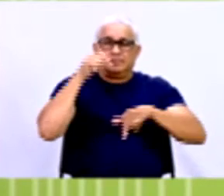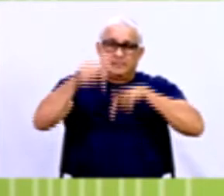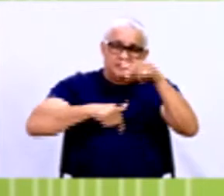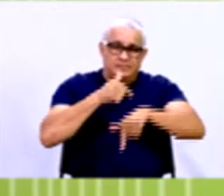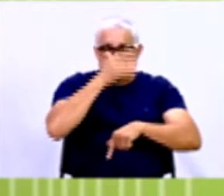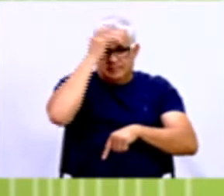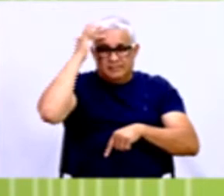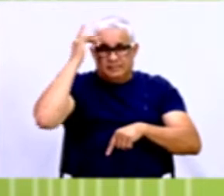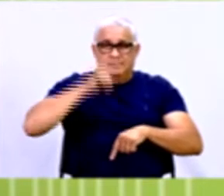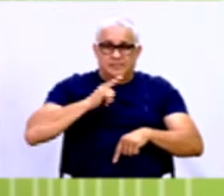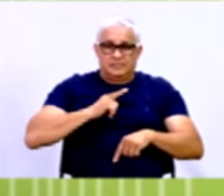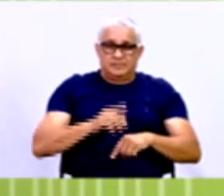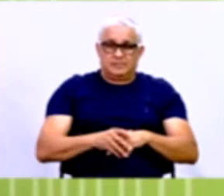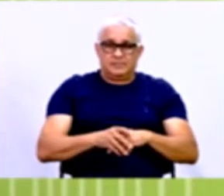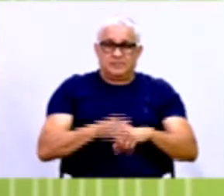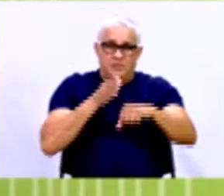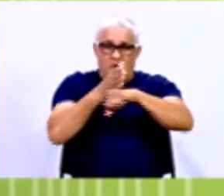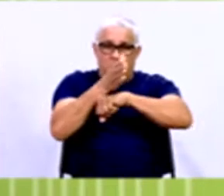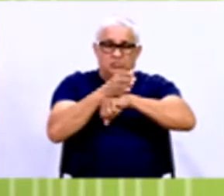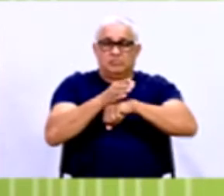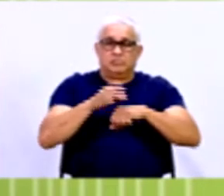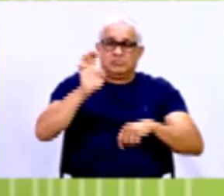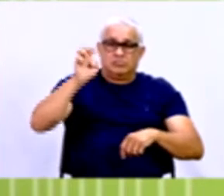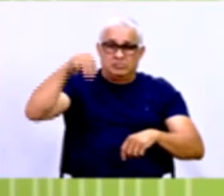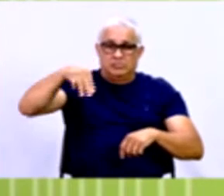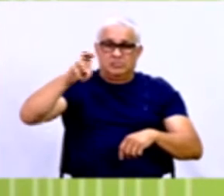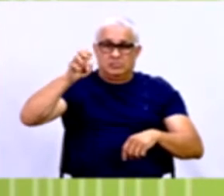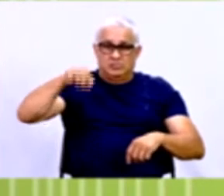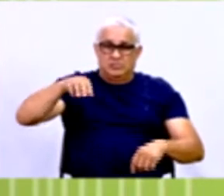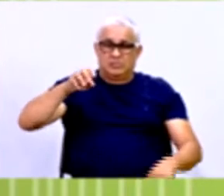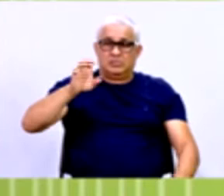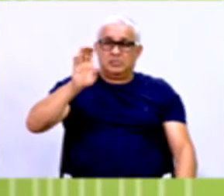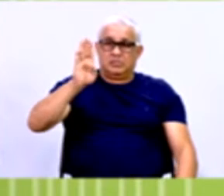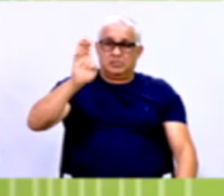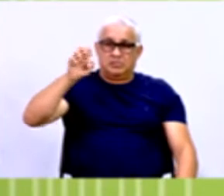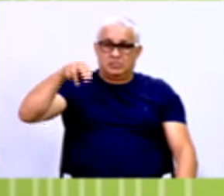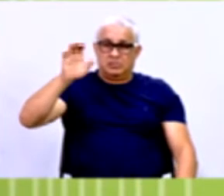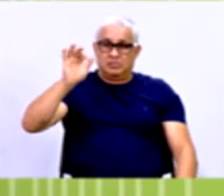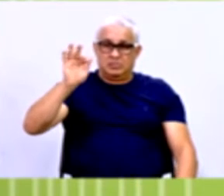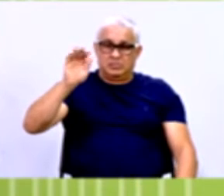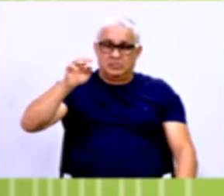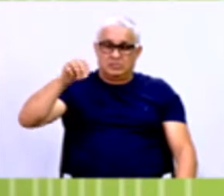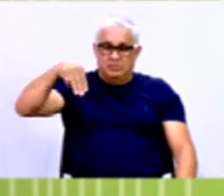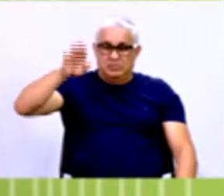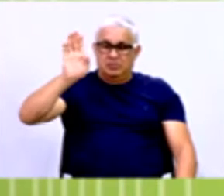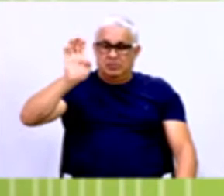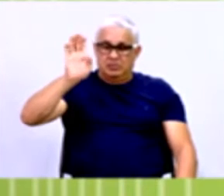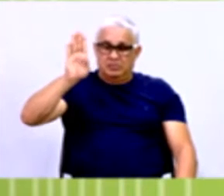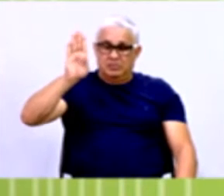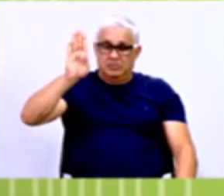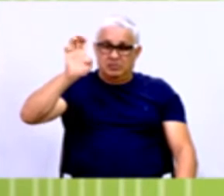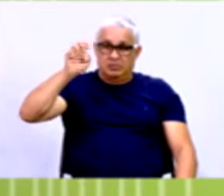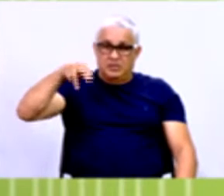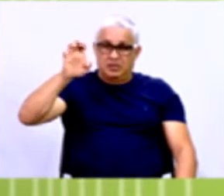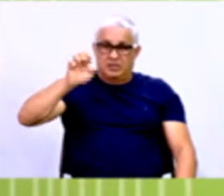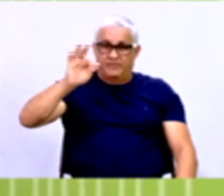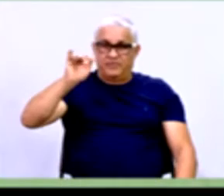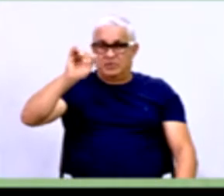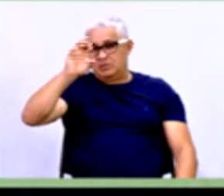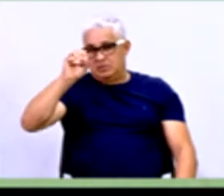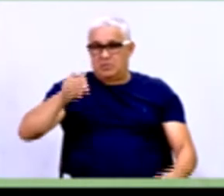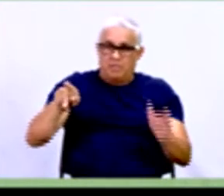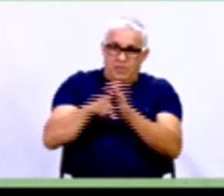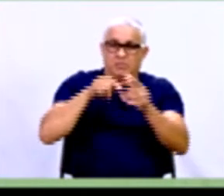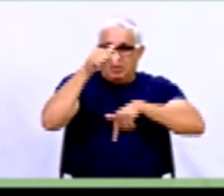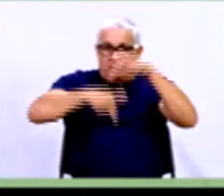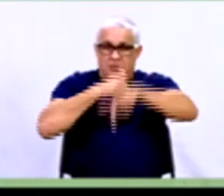tenha acesso aos benefícios previdenciários. A empresa tem o dever de informar ao INSS, sob pena de